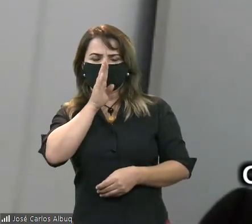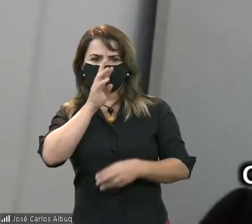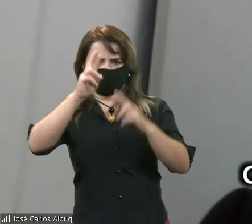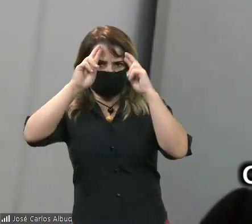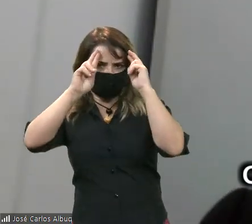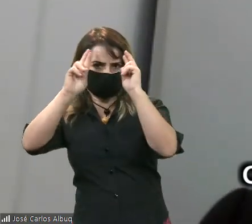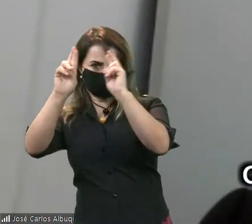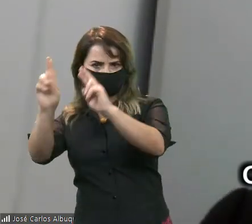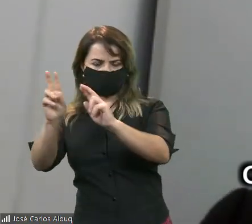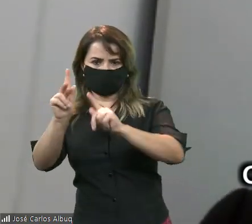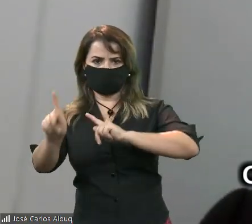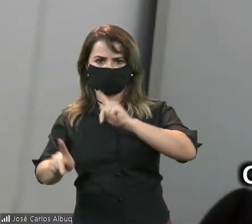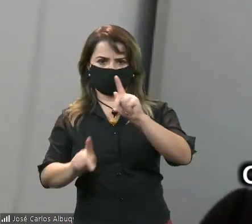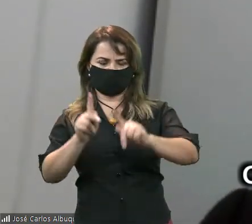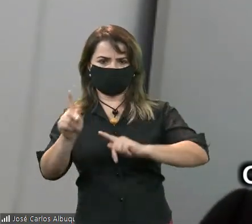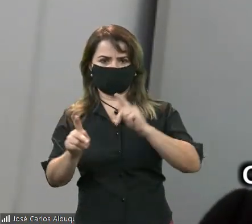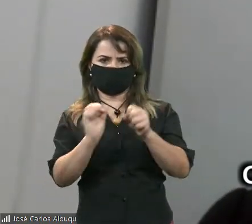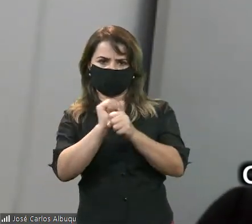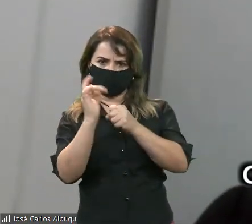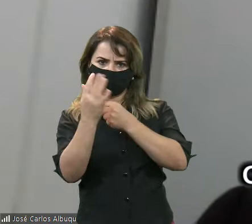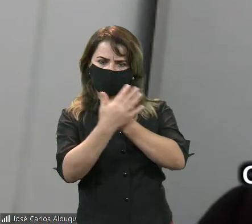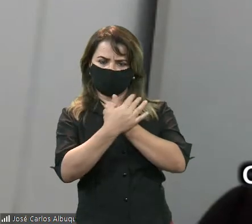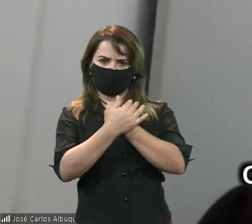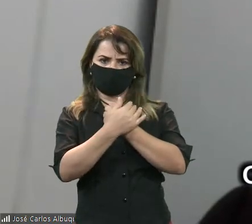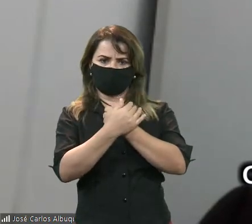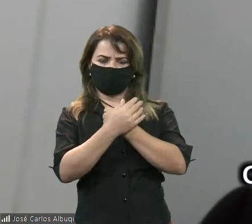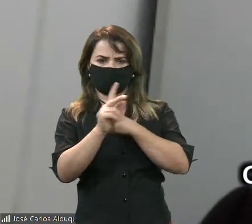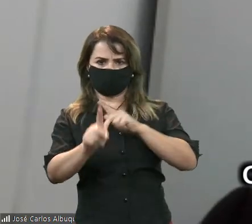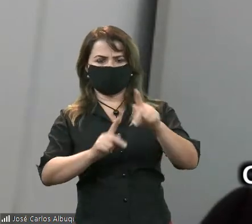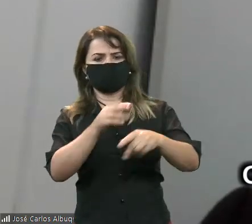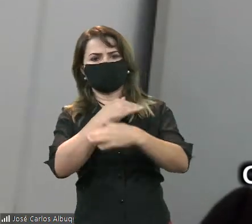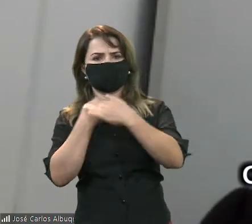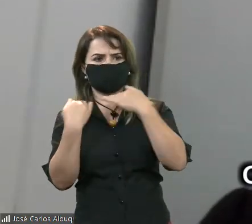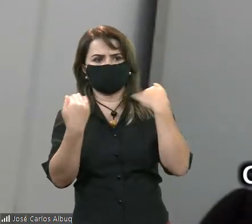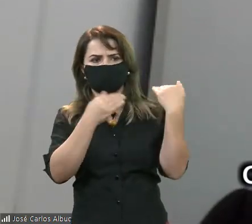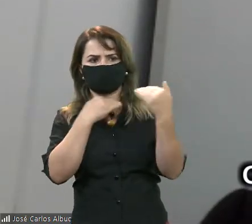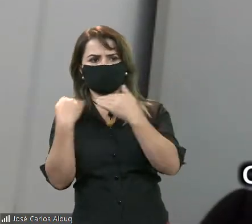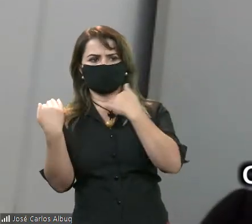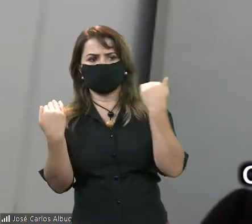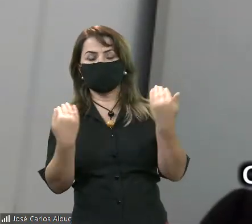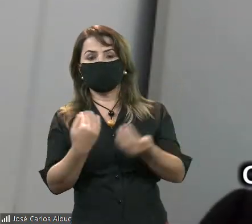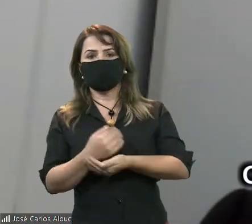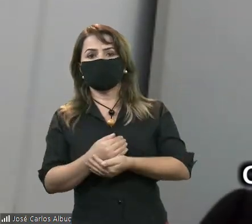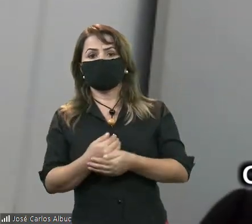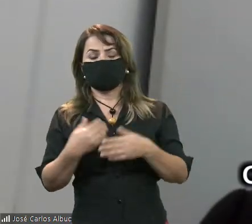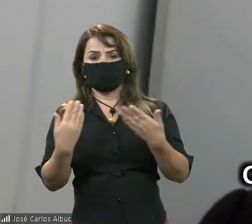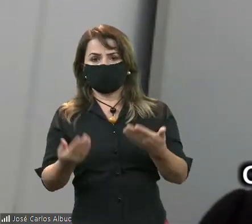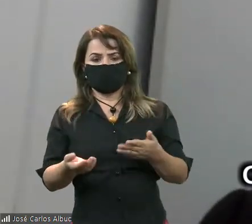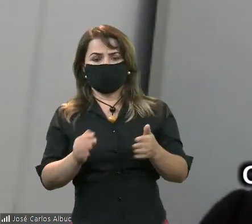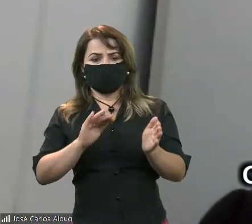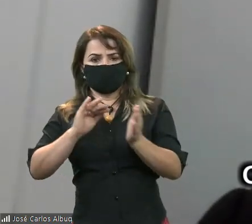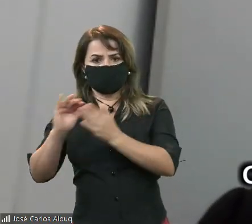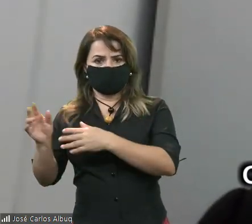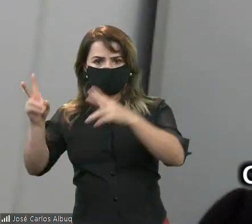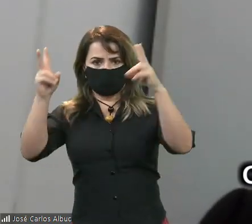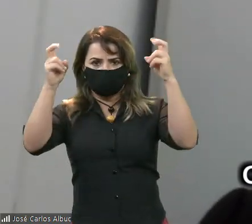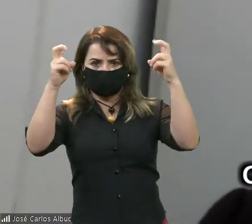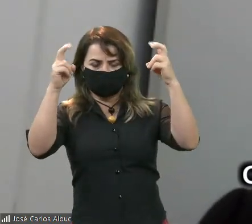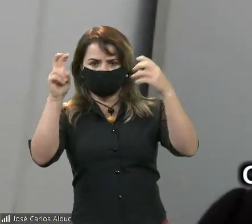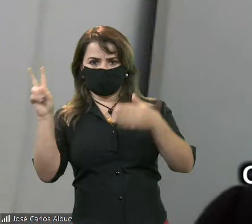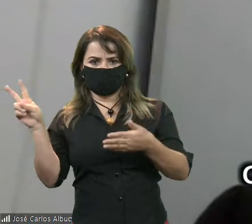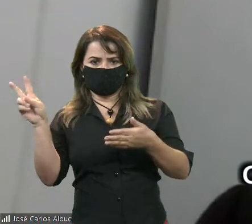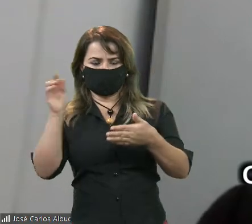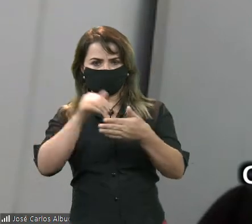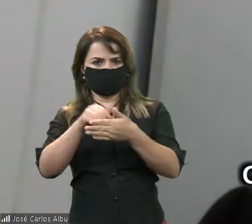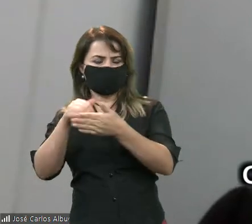para todas as vítimas do Covid-19. E no tocante à eleição do quarto secretário, pelo que eu estou vendo, né, nós não vamos